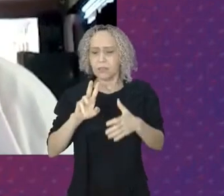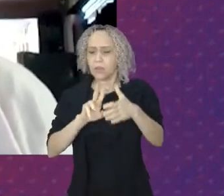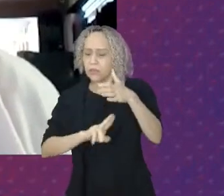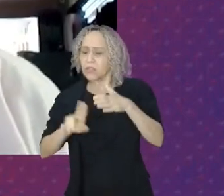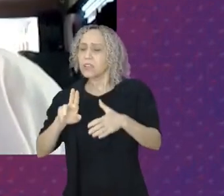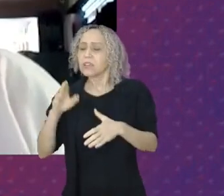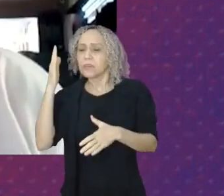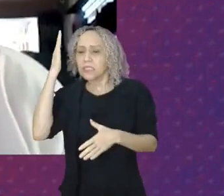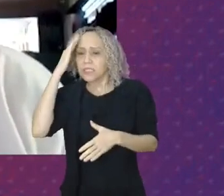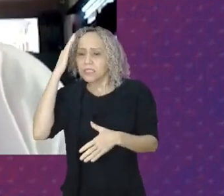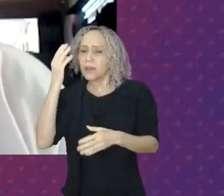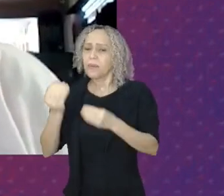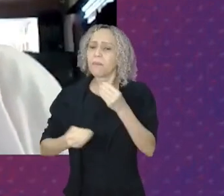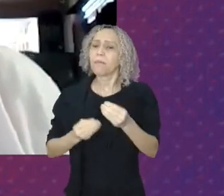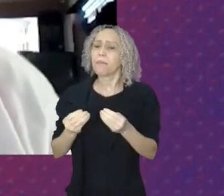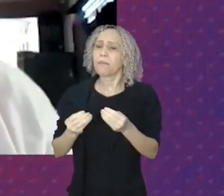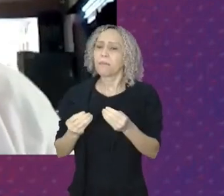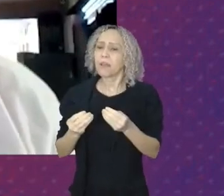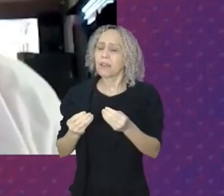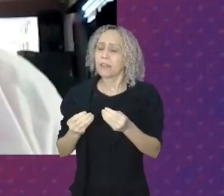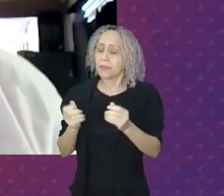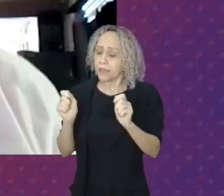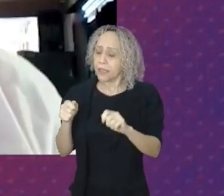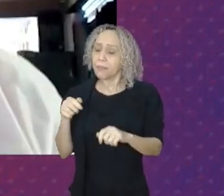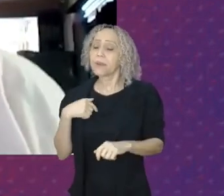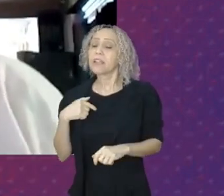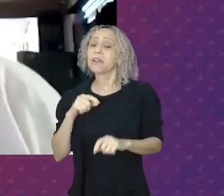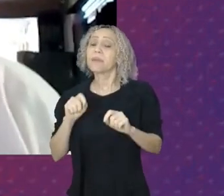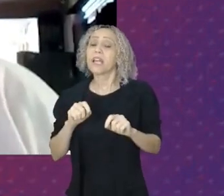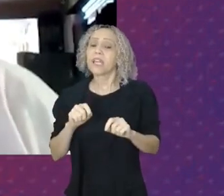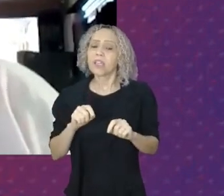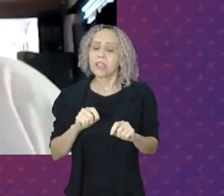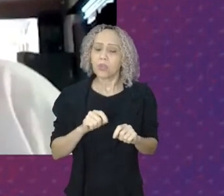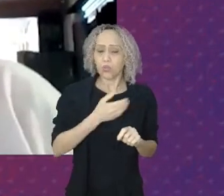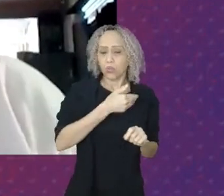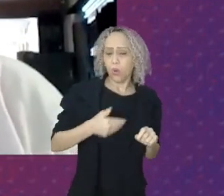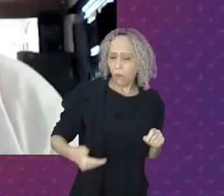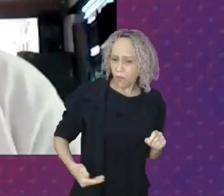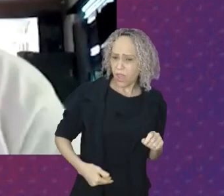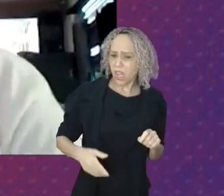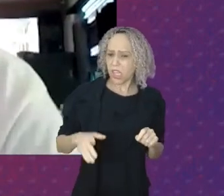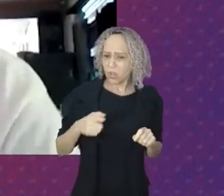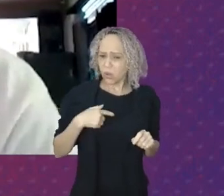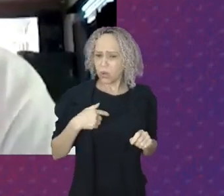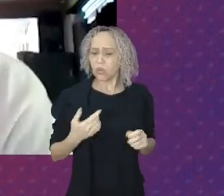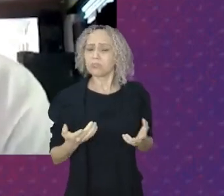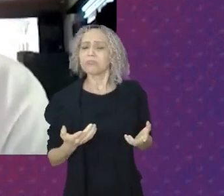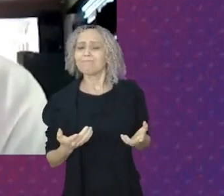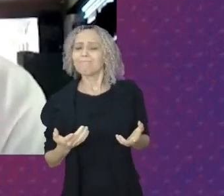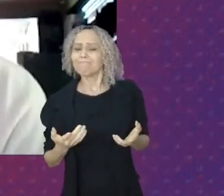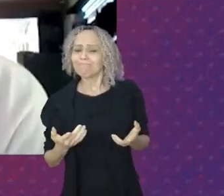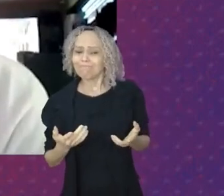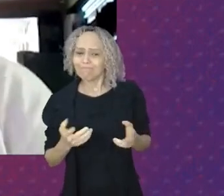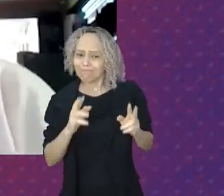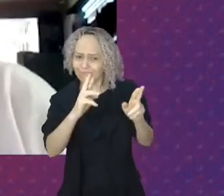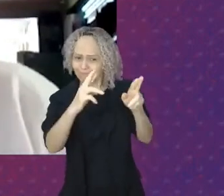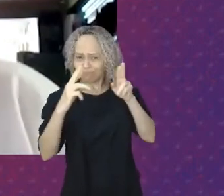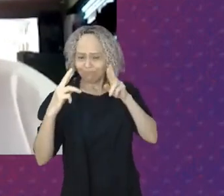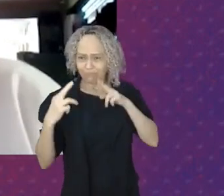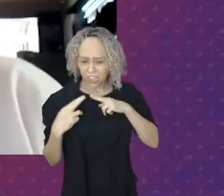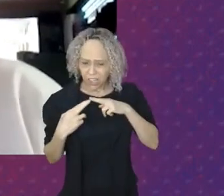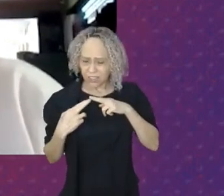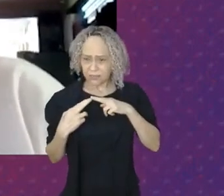governantes nos escutassem, né? Essa mesma pesquisa, veja, 21 mil respondentes.